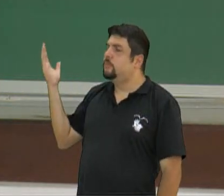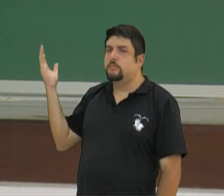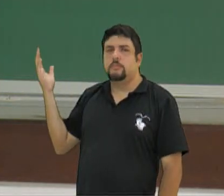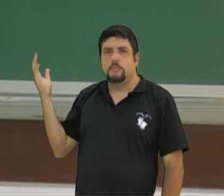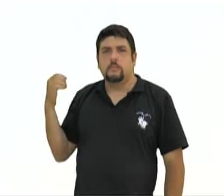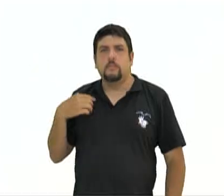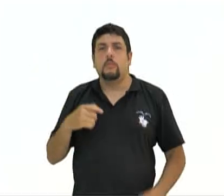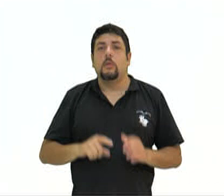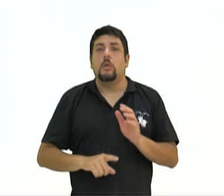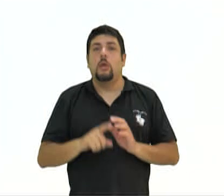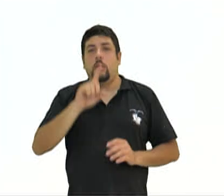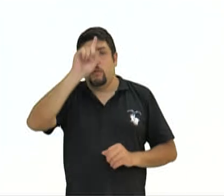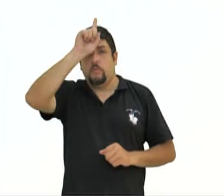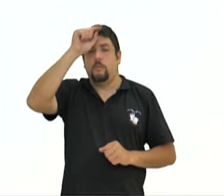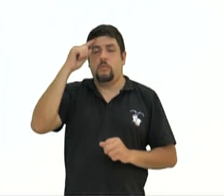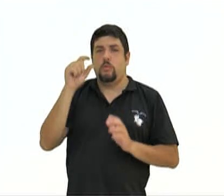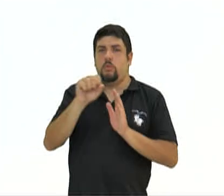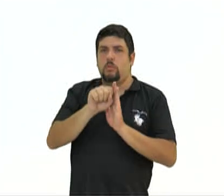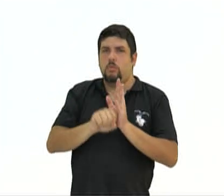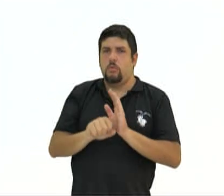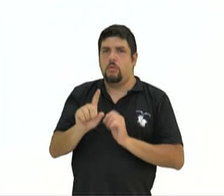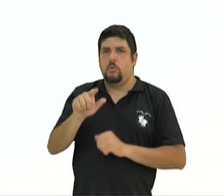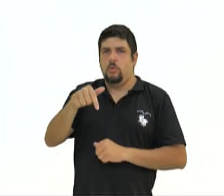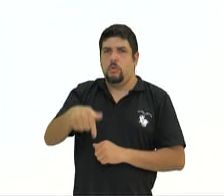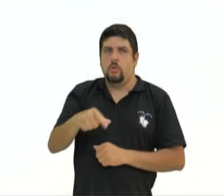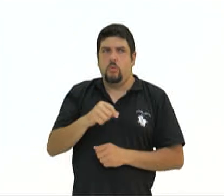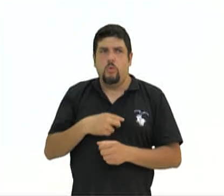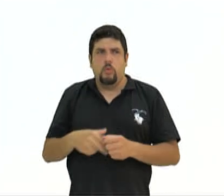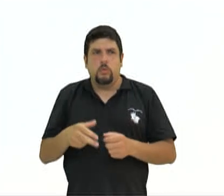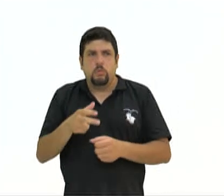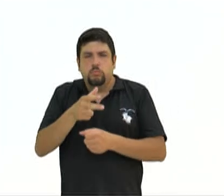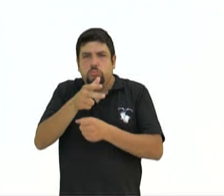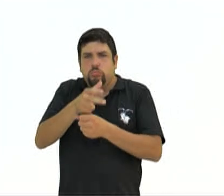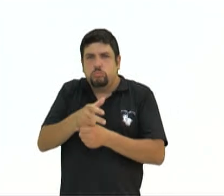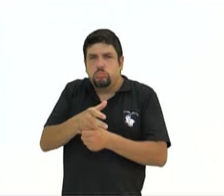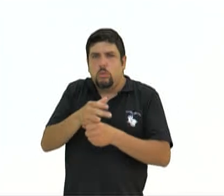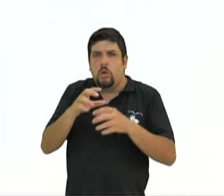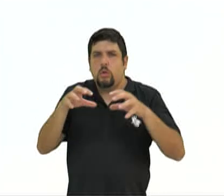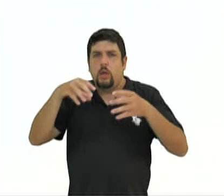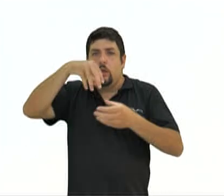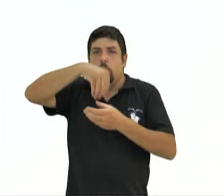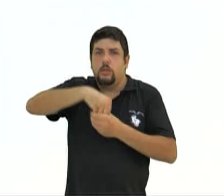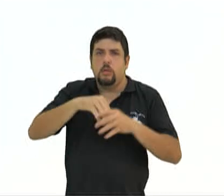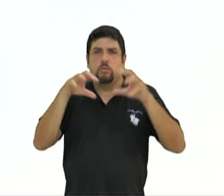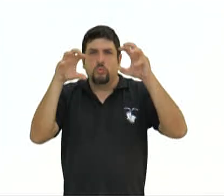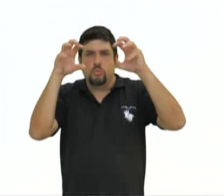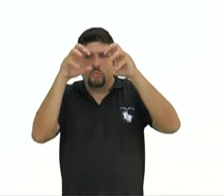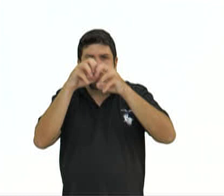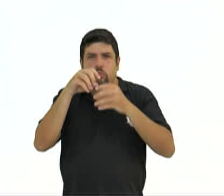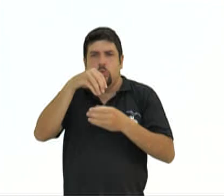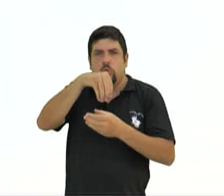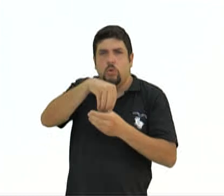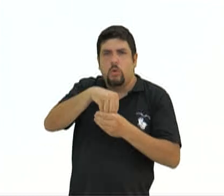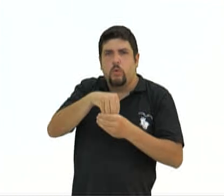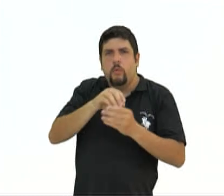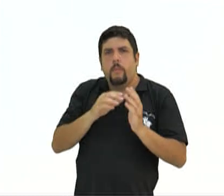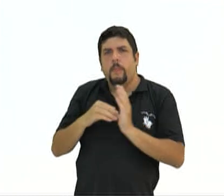século XVII, que tratava-se de uma câmera escura que projetava através de lentes e luz desenhos pintados à mão em